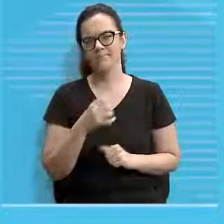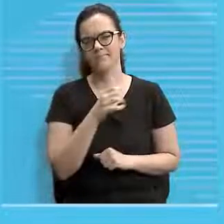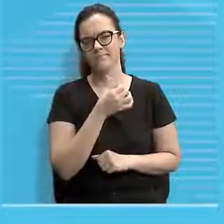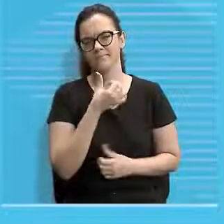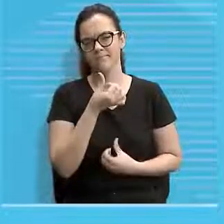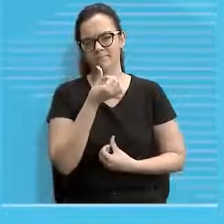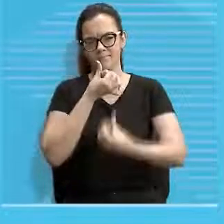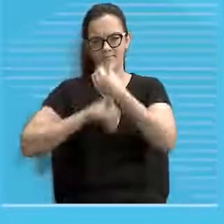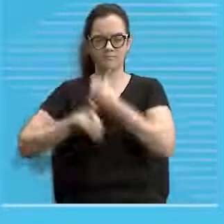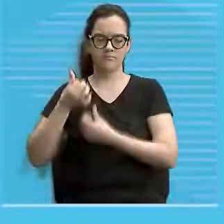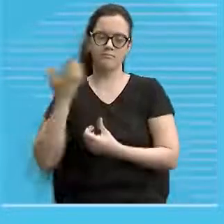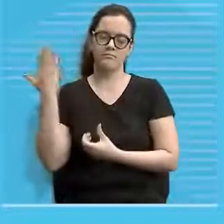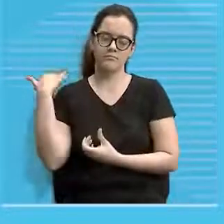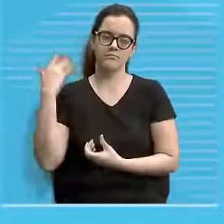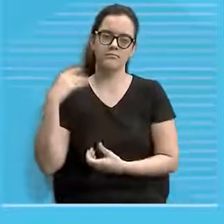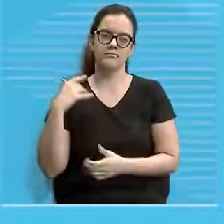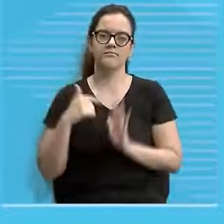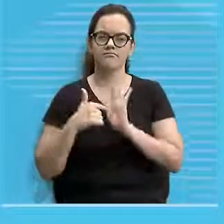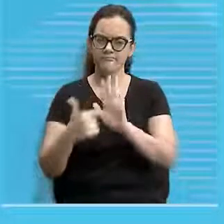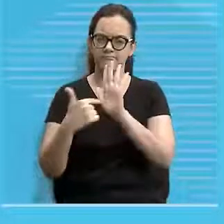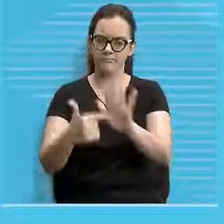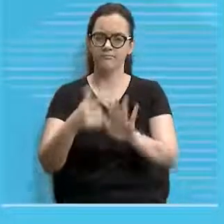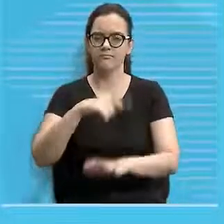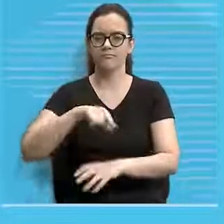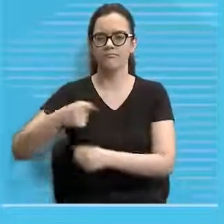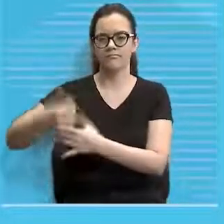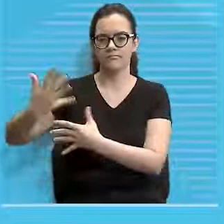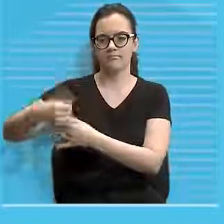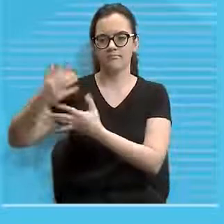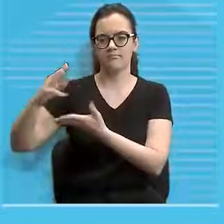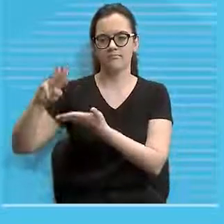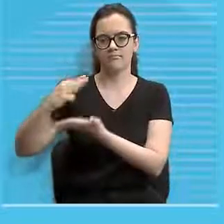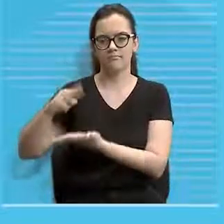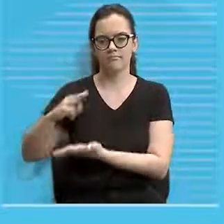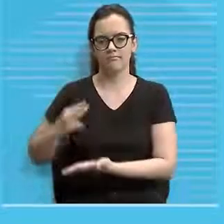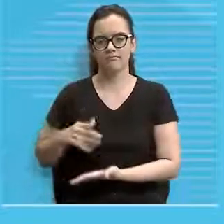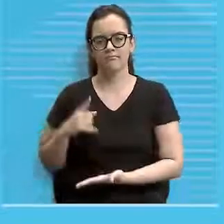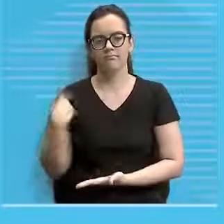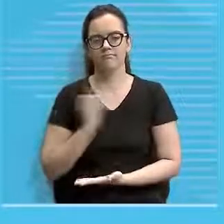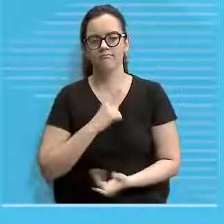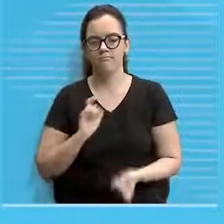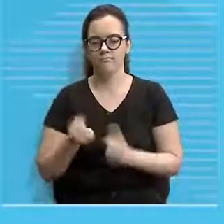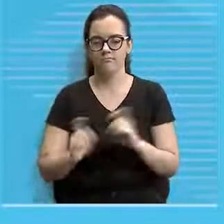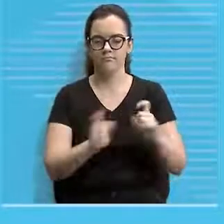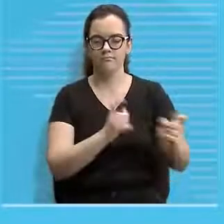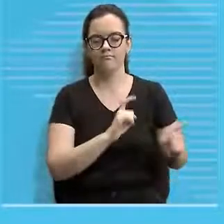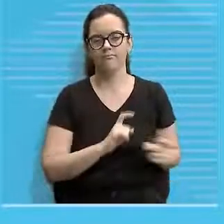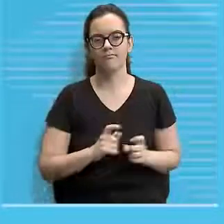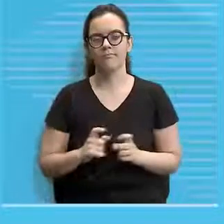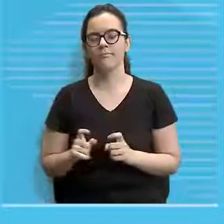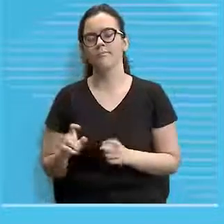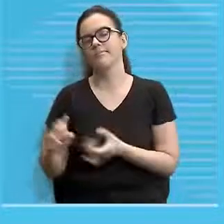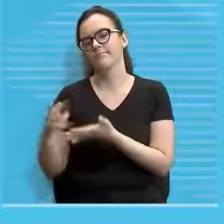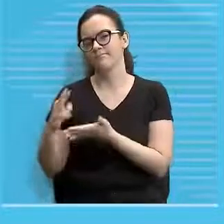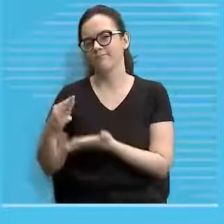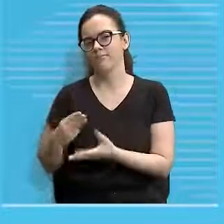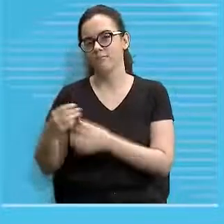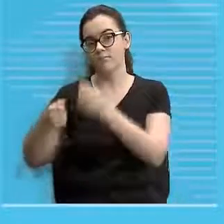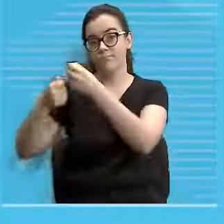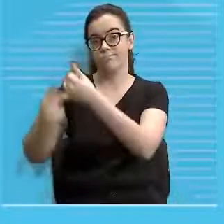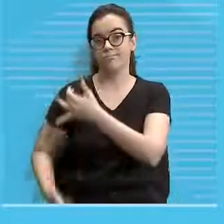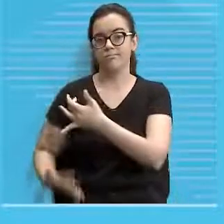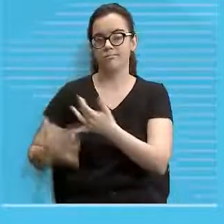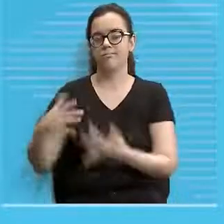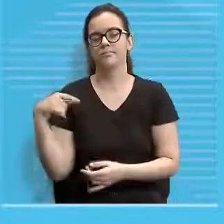discutir, vocês participaram muito aqui comigo nessas discussões para a gente poder compreender, né, que